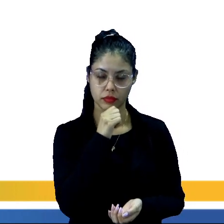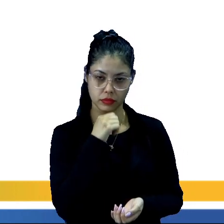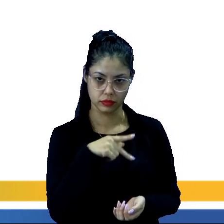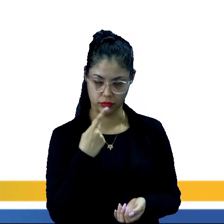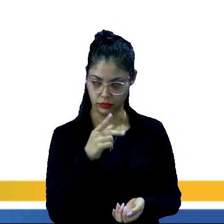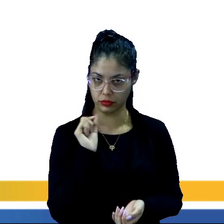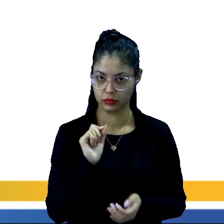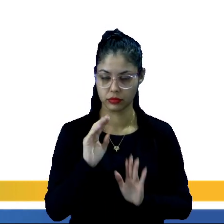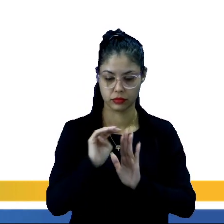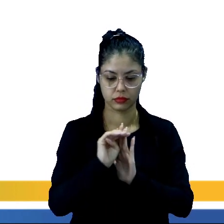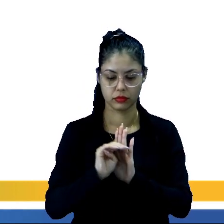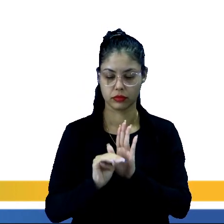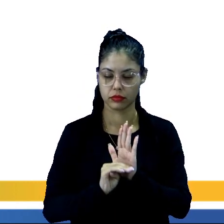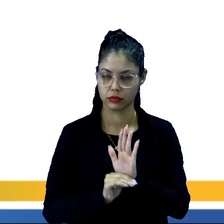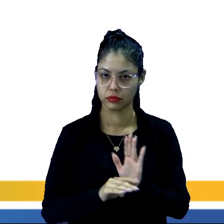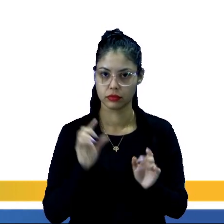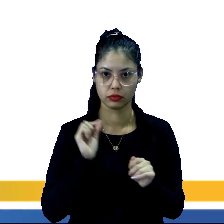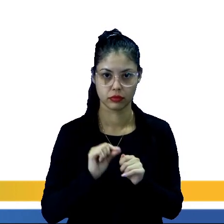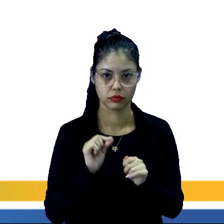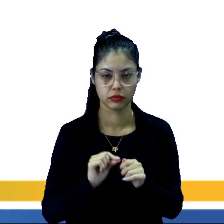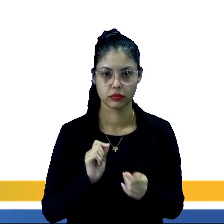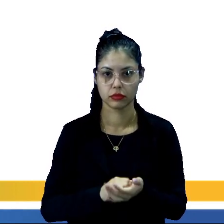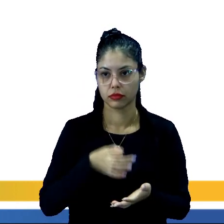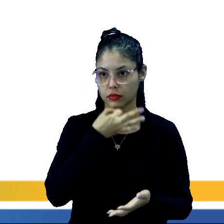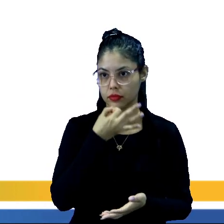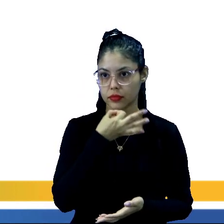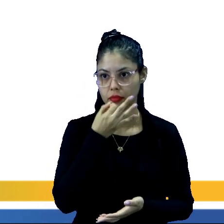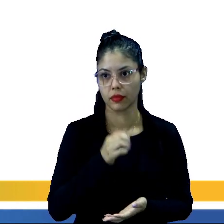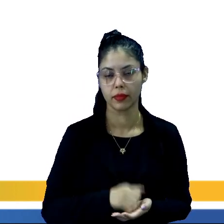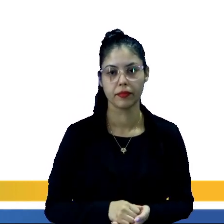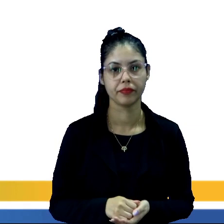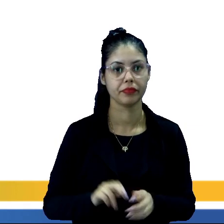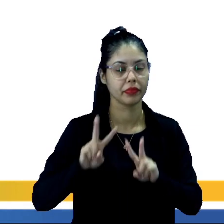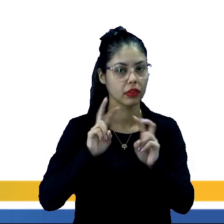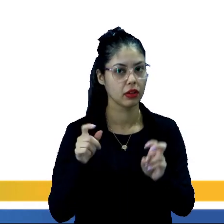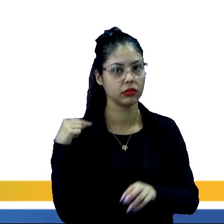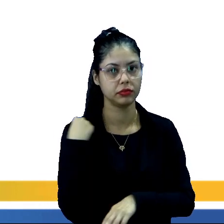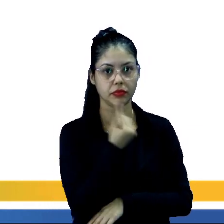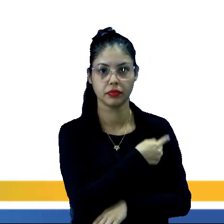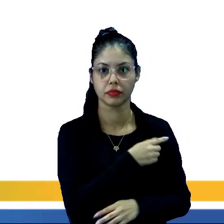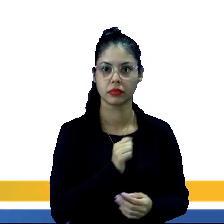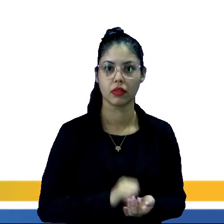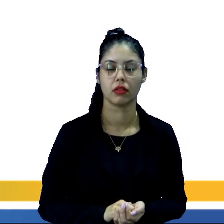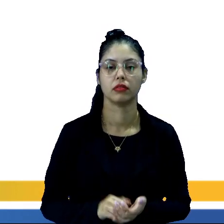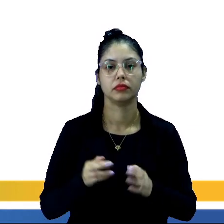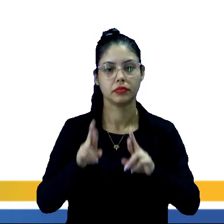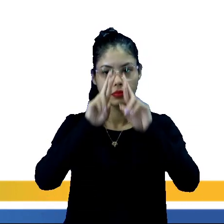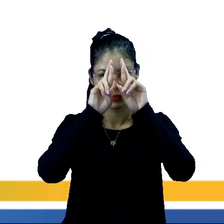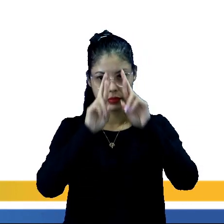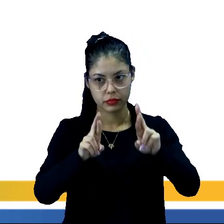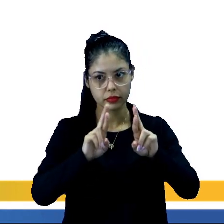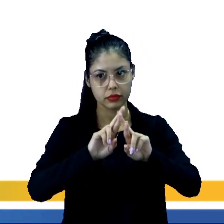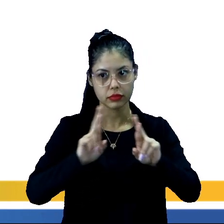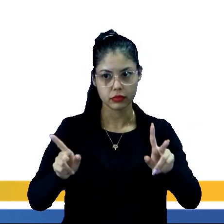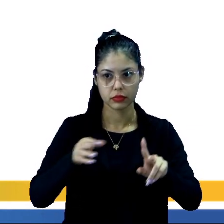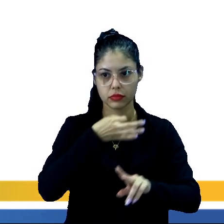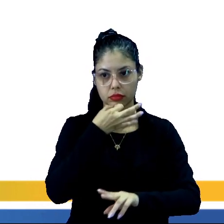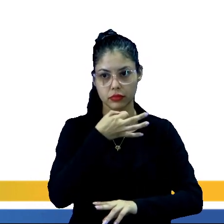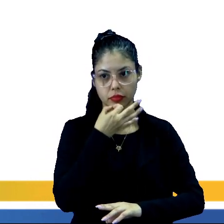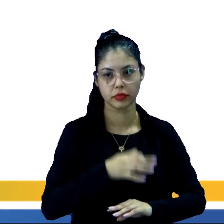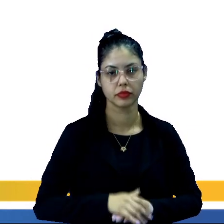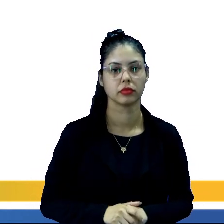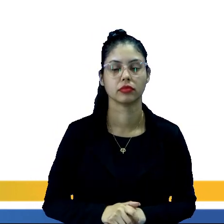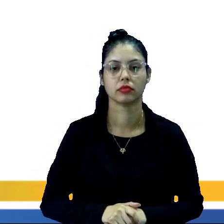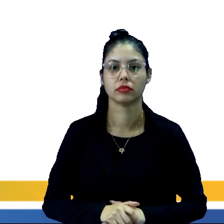né, na classe o que devemos fazer para argumentar sobre as nossas opiniões e para respeitar a diversidade de